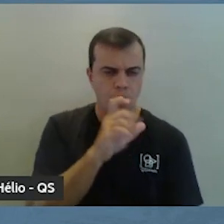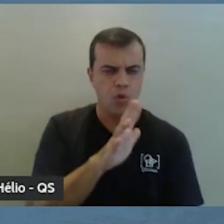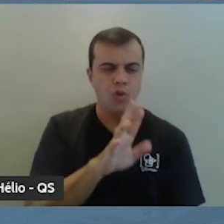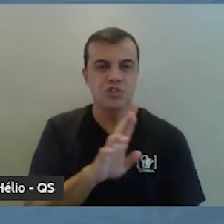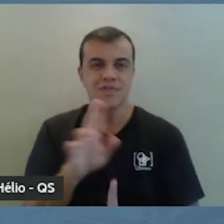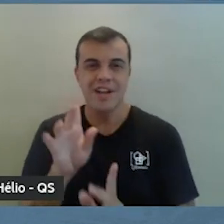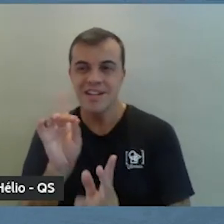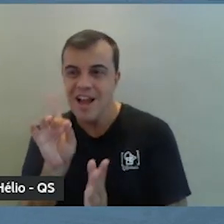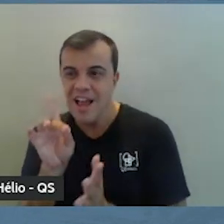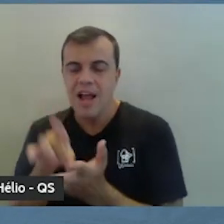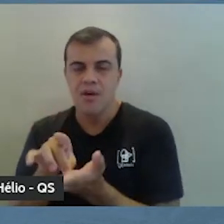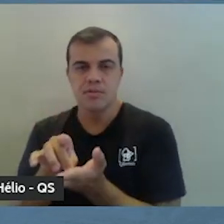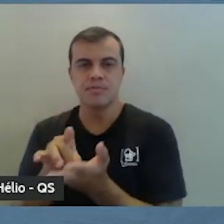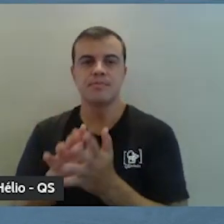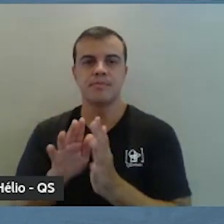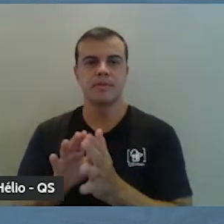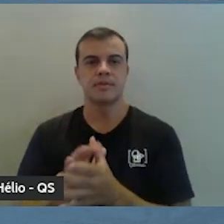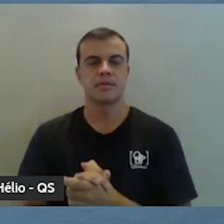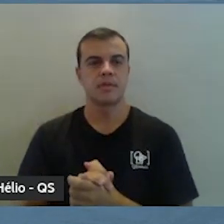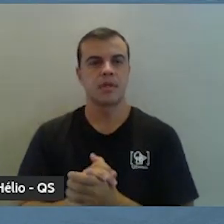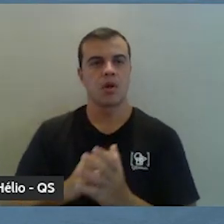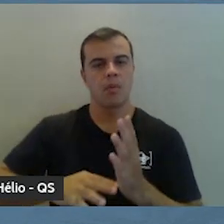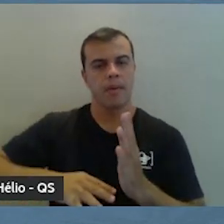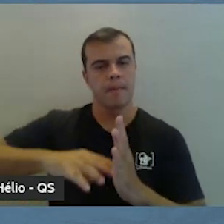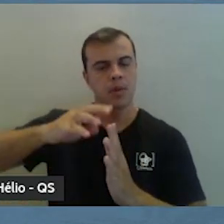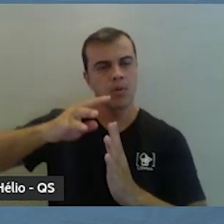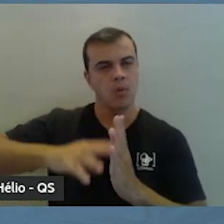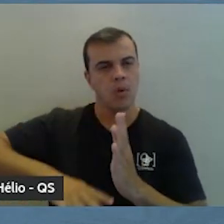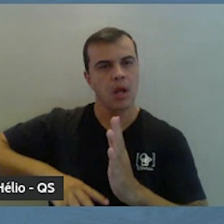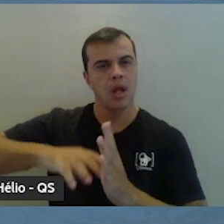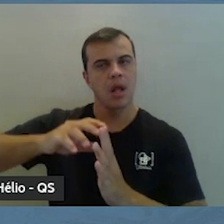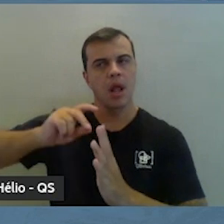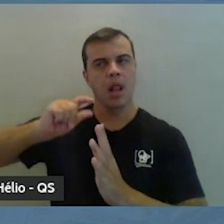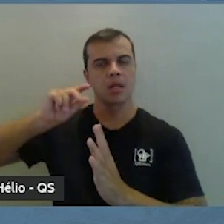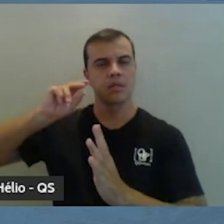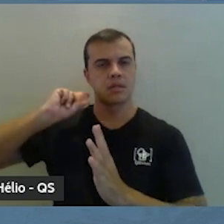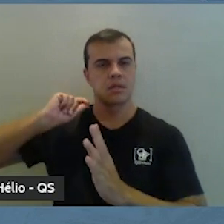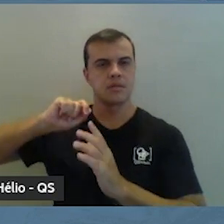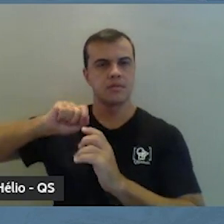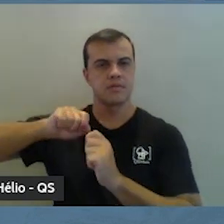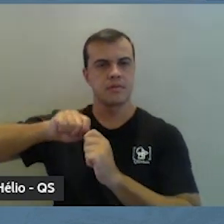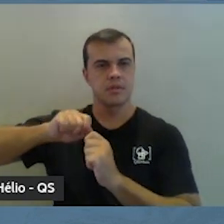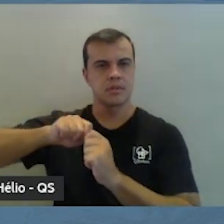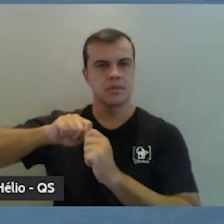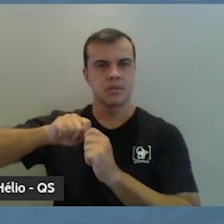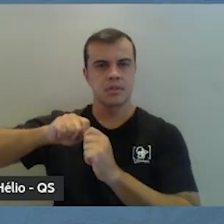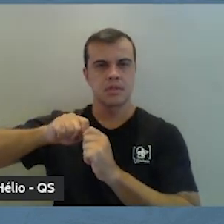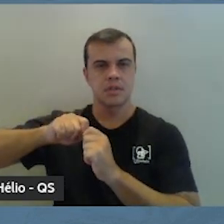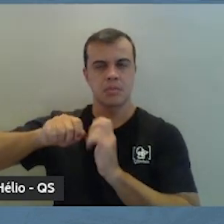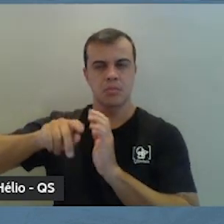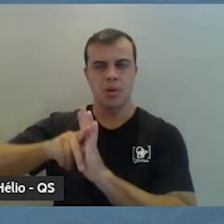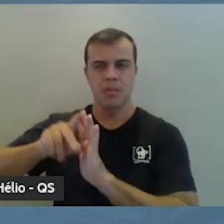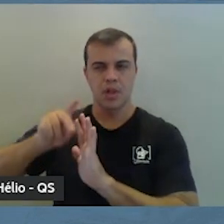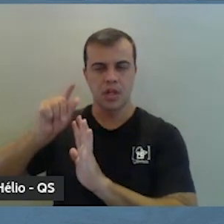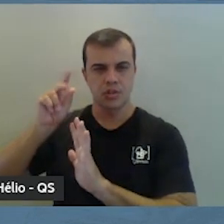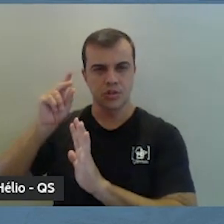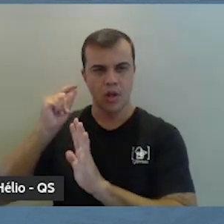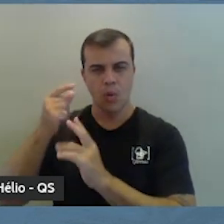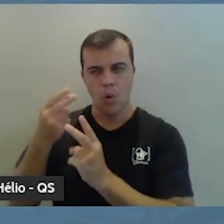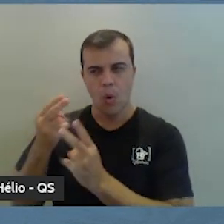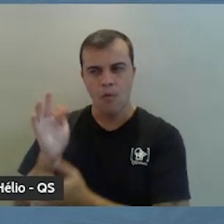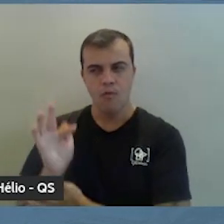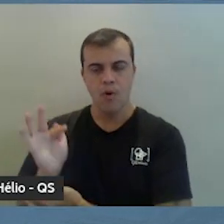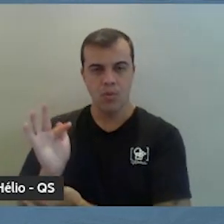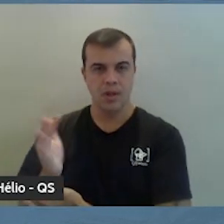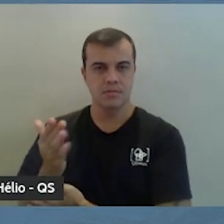isso, mas é uma pintura clássica, uma pintura feita de maneira tradicional, com as tradições da